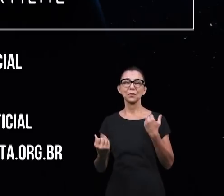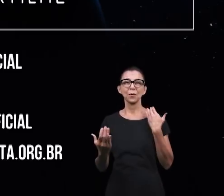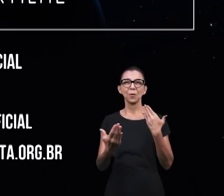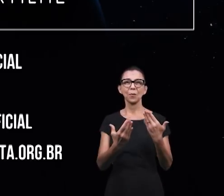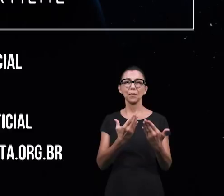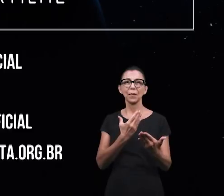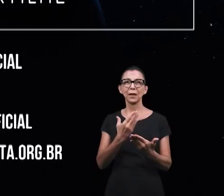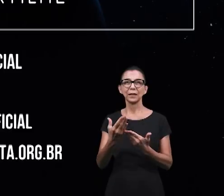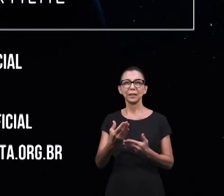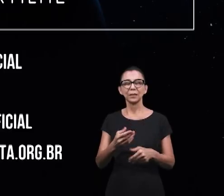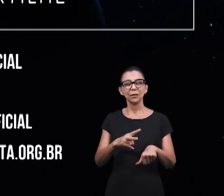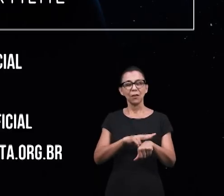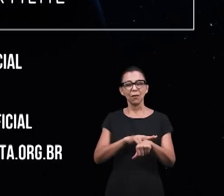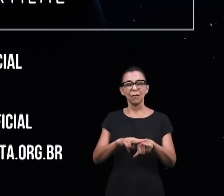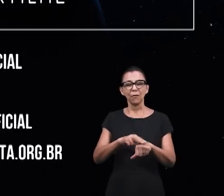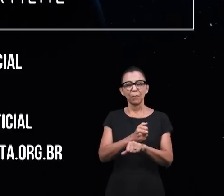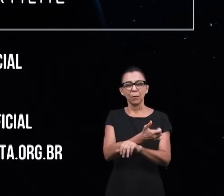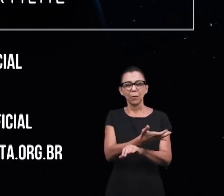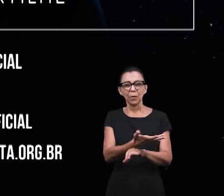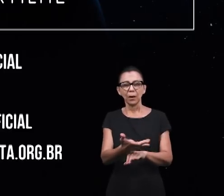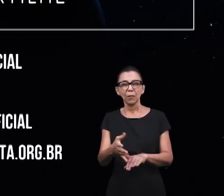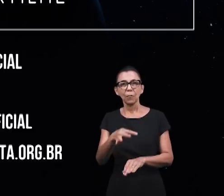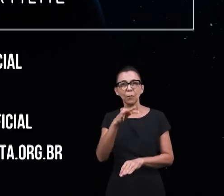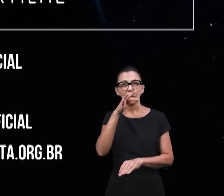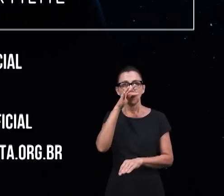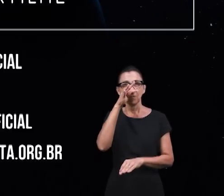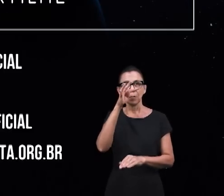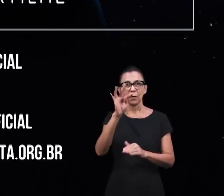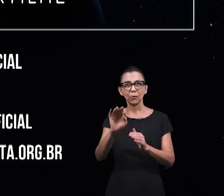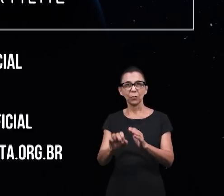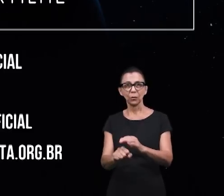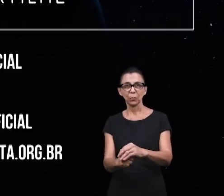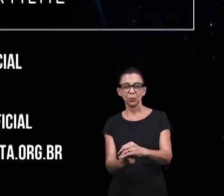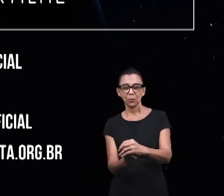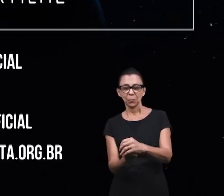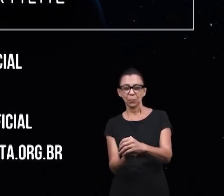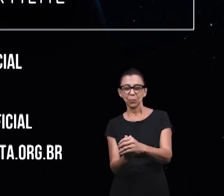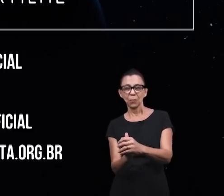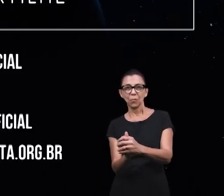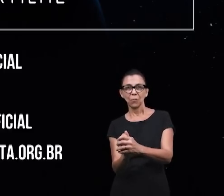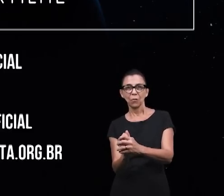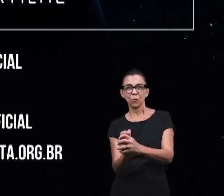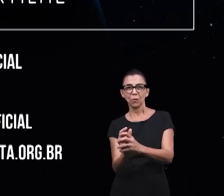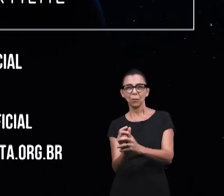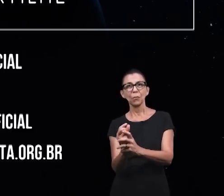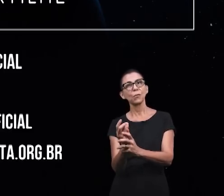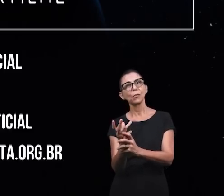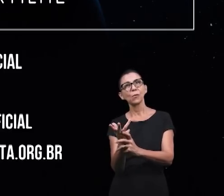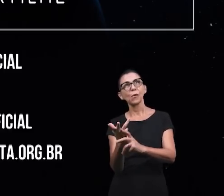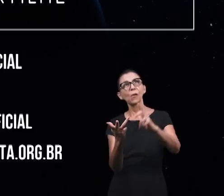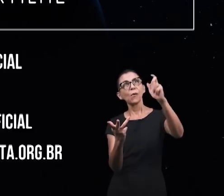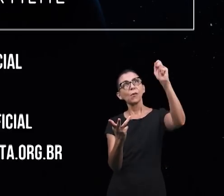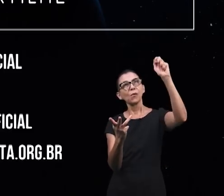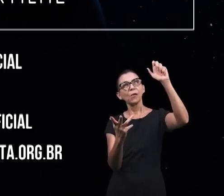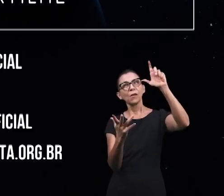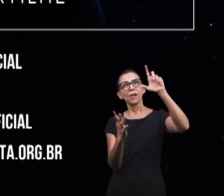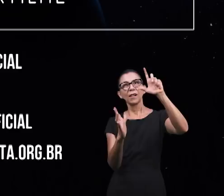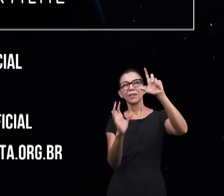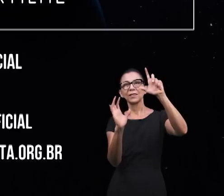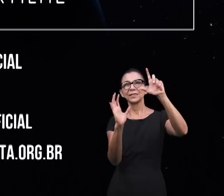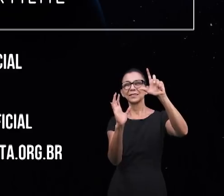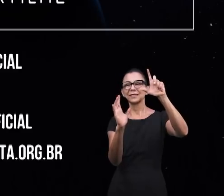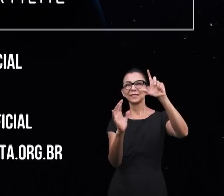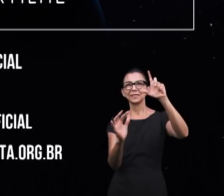desponta para a luz do sol, assim brilhou um dia